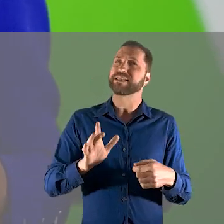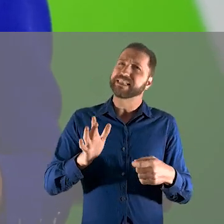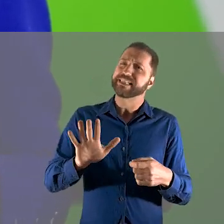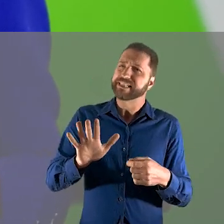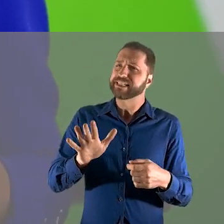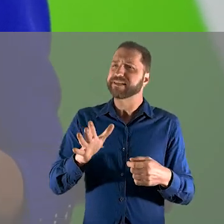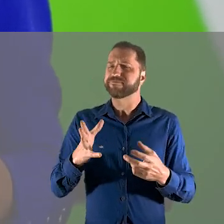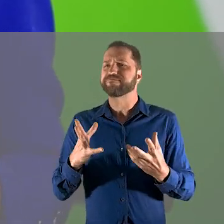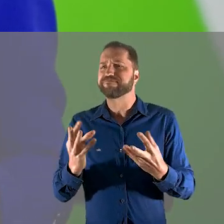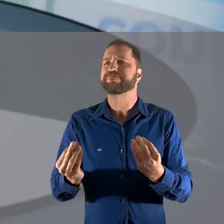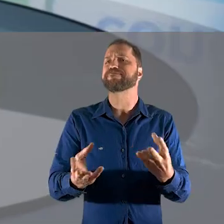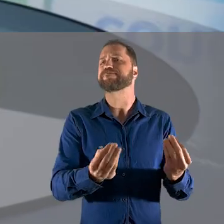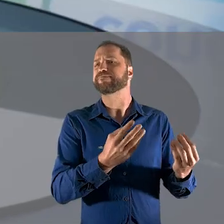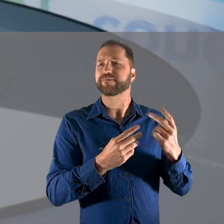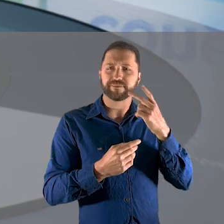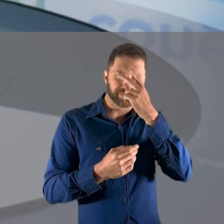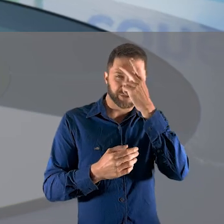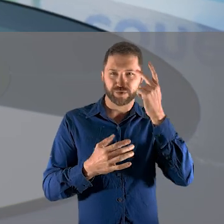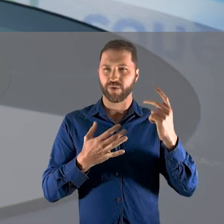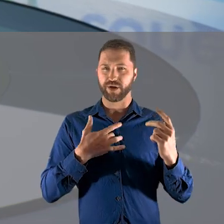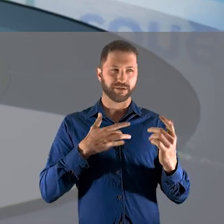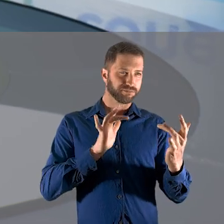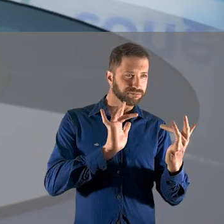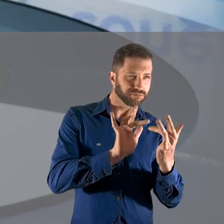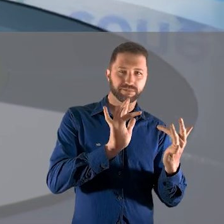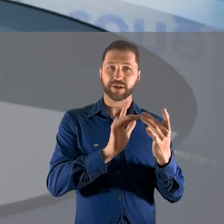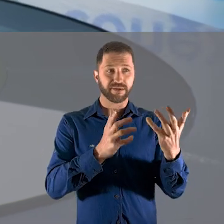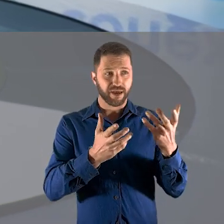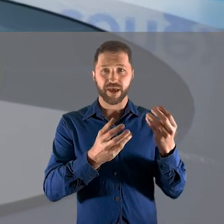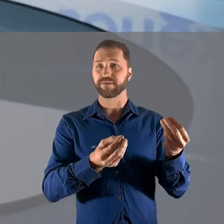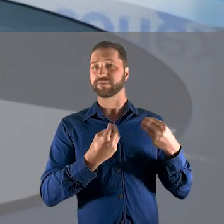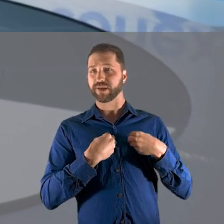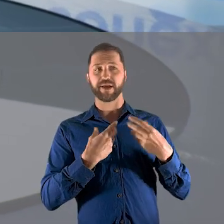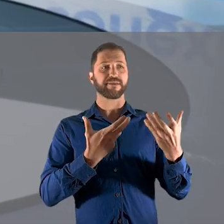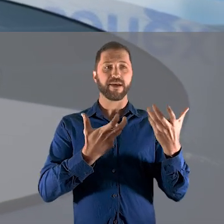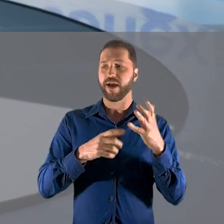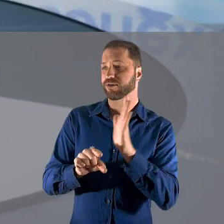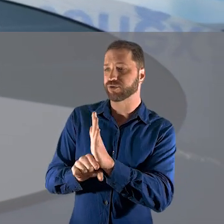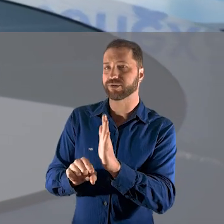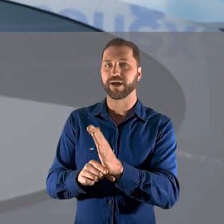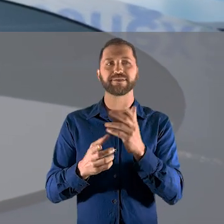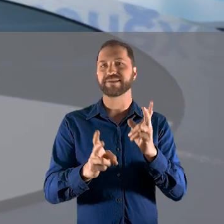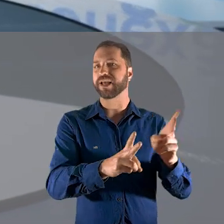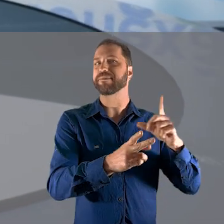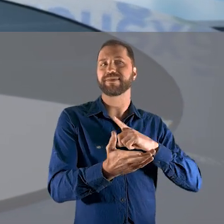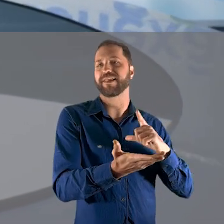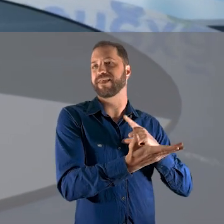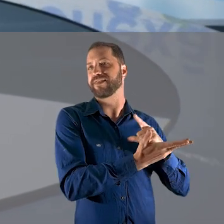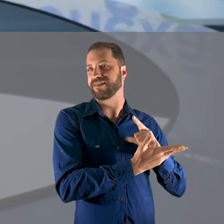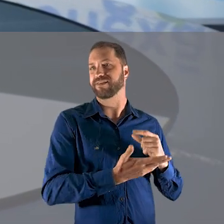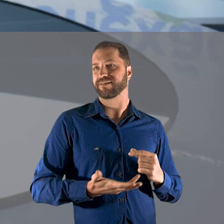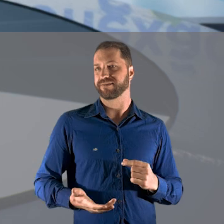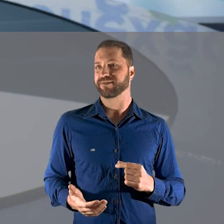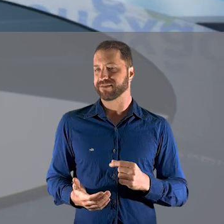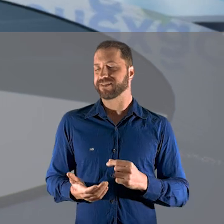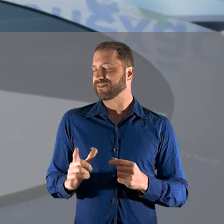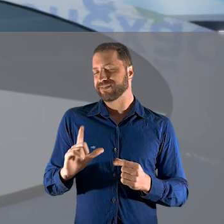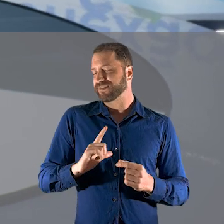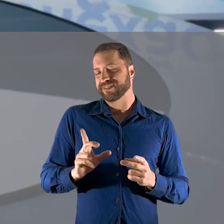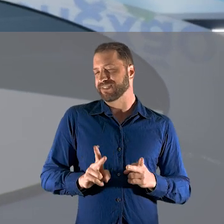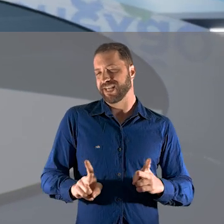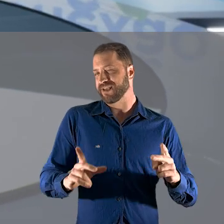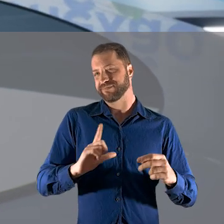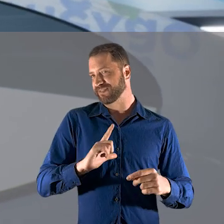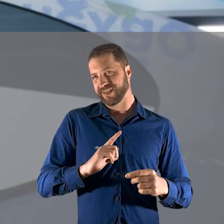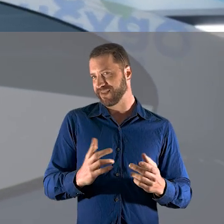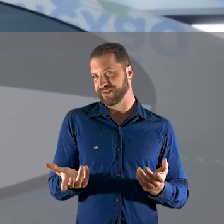pessoas muito parecidas com o nosso trabalho aqui sim mas muito difícil Às vezes você se envolver com gente que não tem nada para oferecer porque você